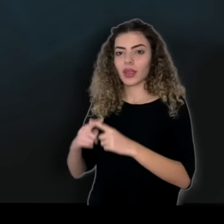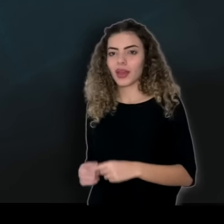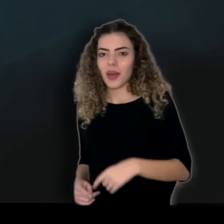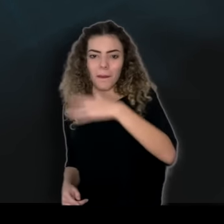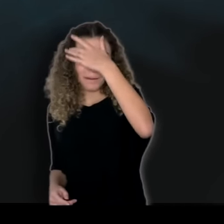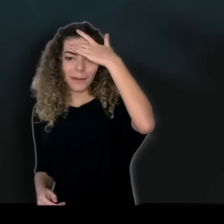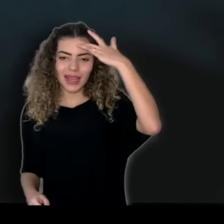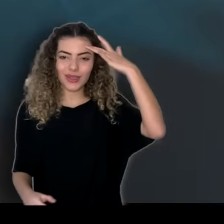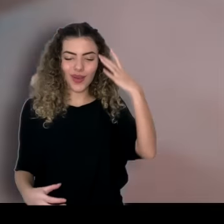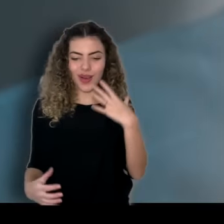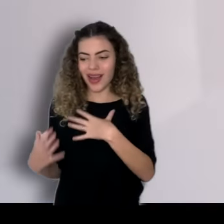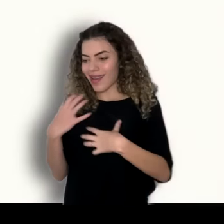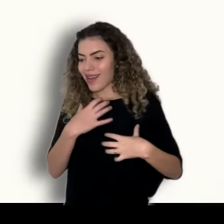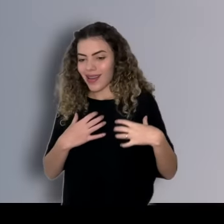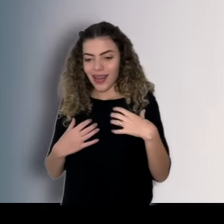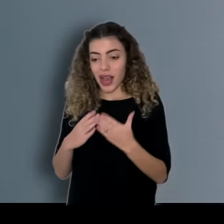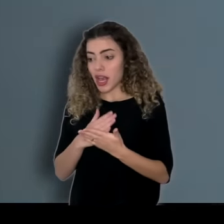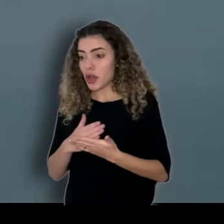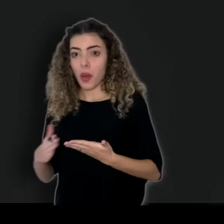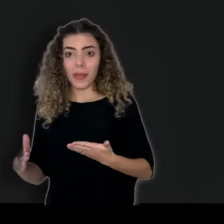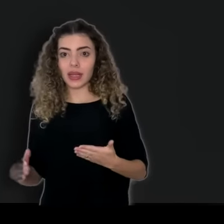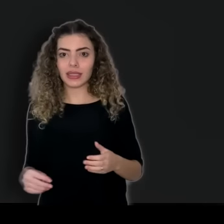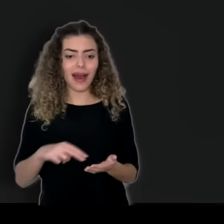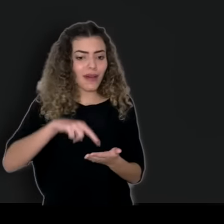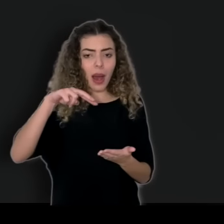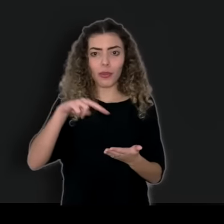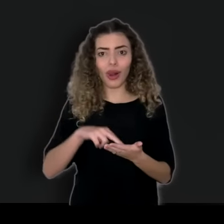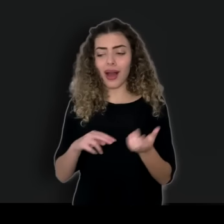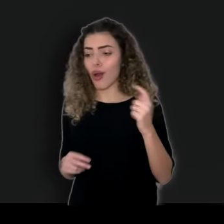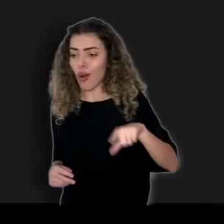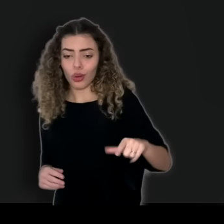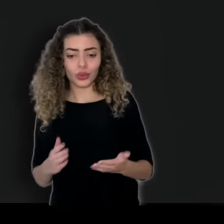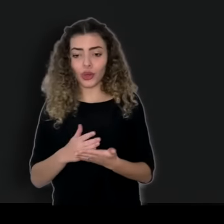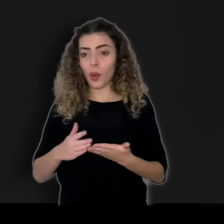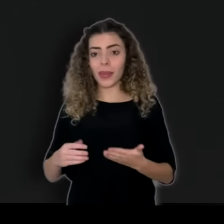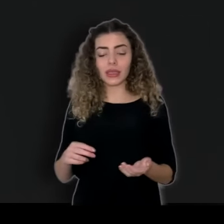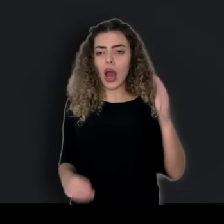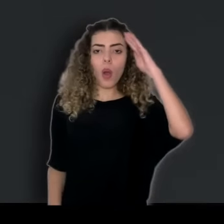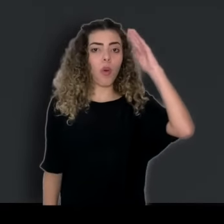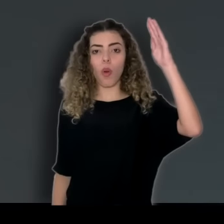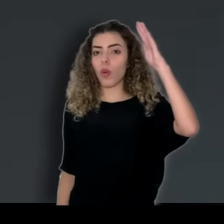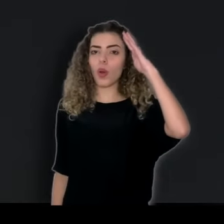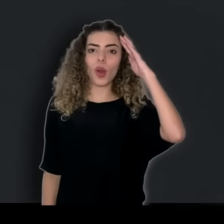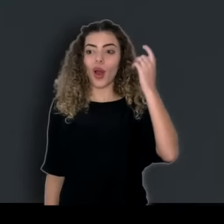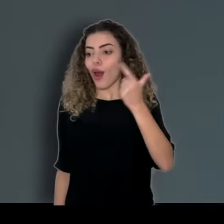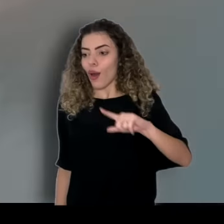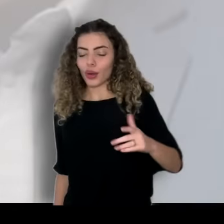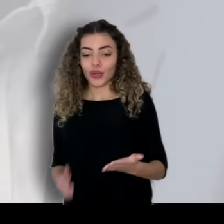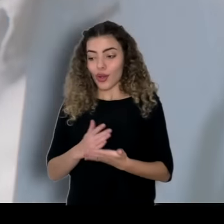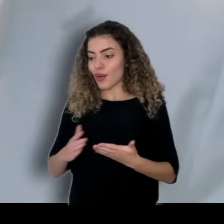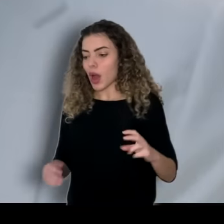suportava e começava a pular Outro não aguentava e começava a marchar Outro era mais doidinho e